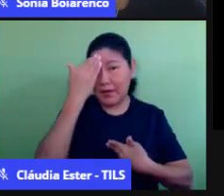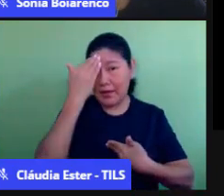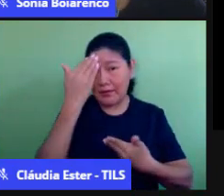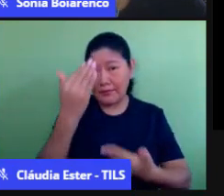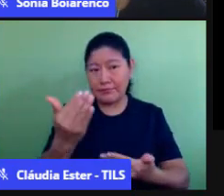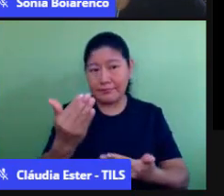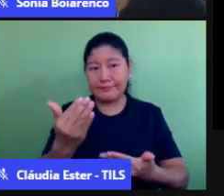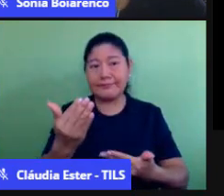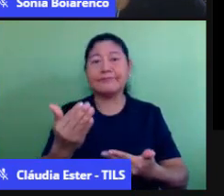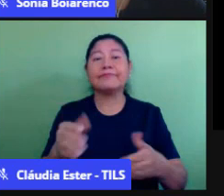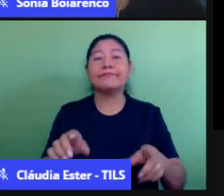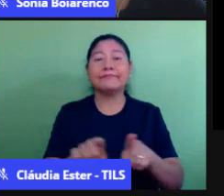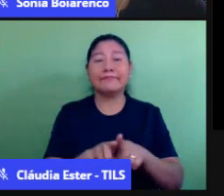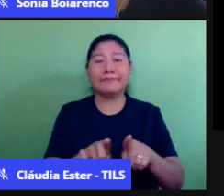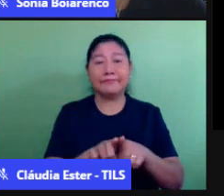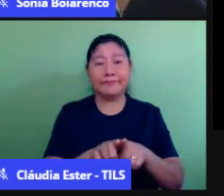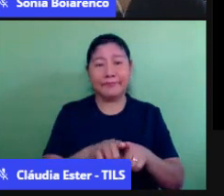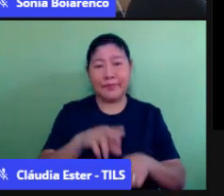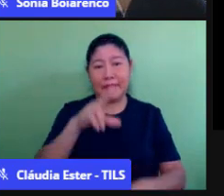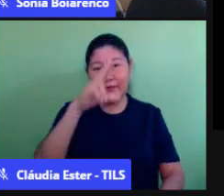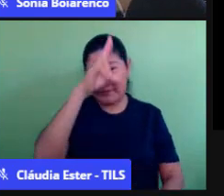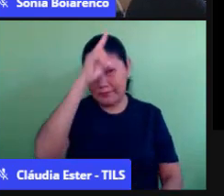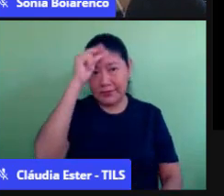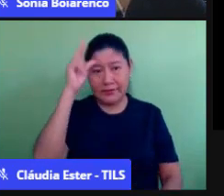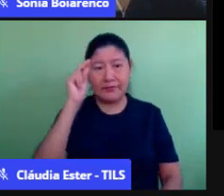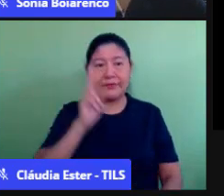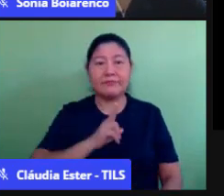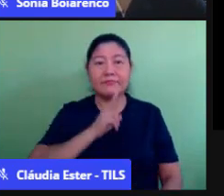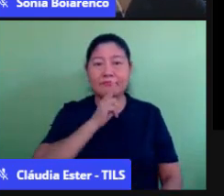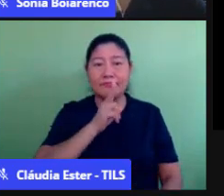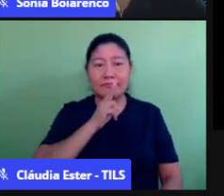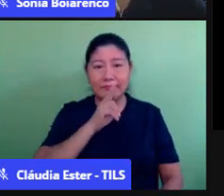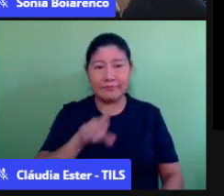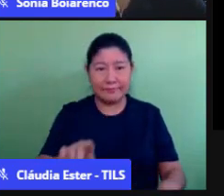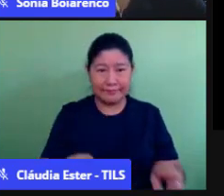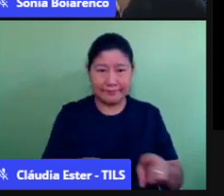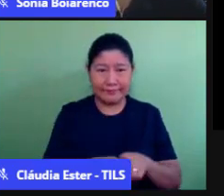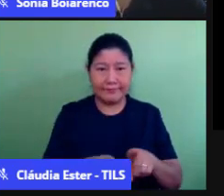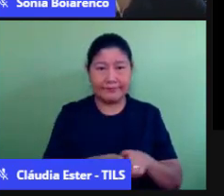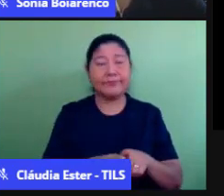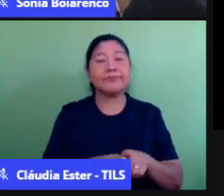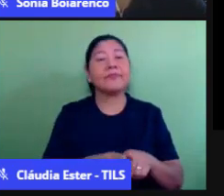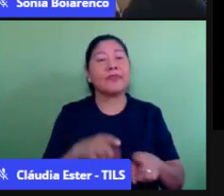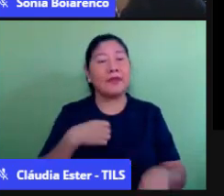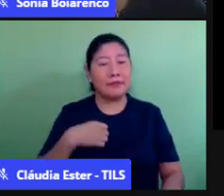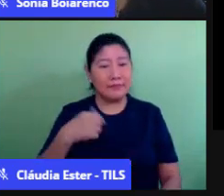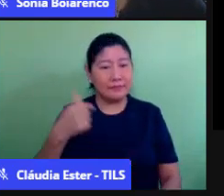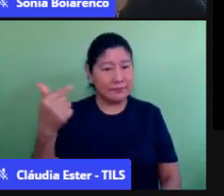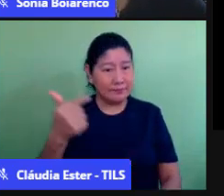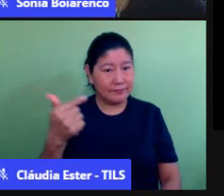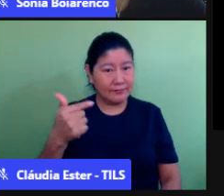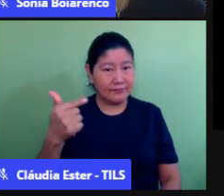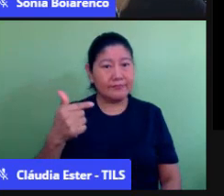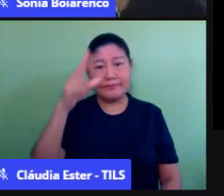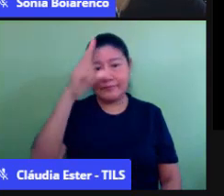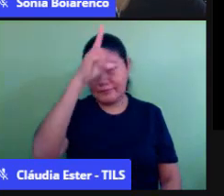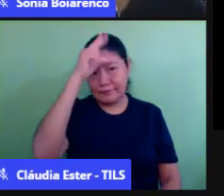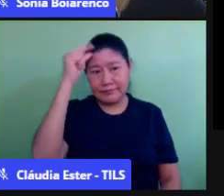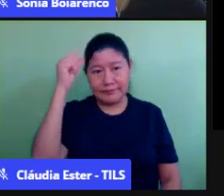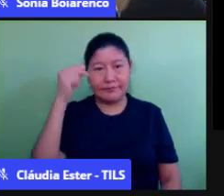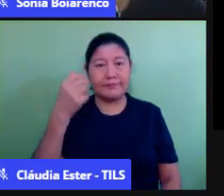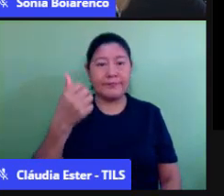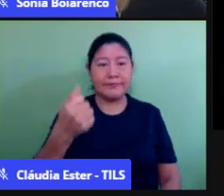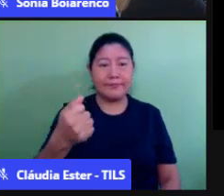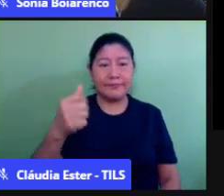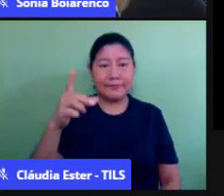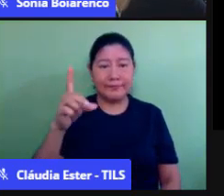agradecer ao prefeito Marcos Marcelo Trade, à vice-prefeita Adriane Lopes,